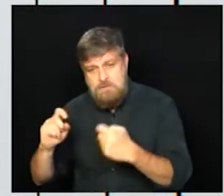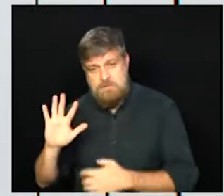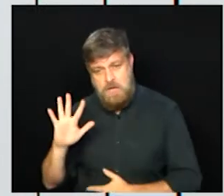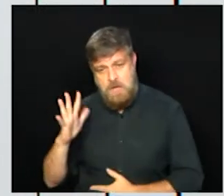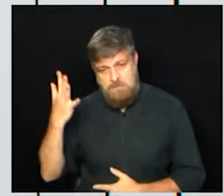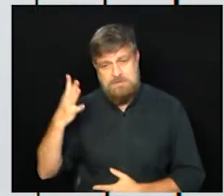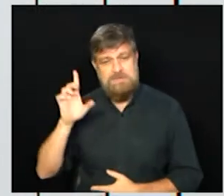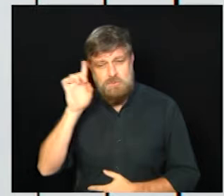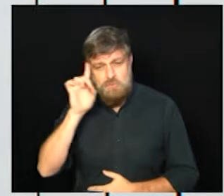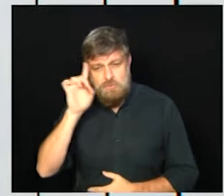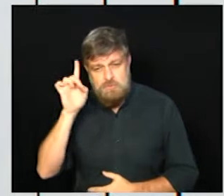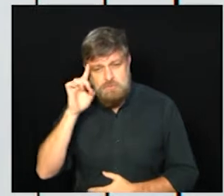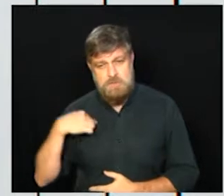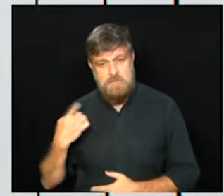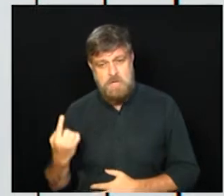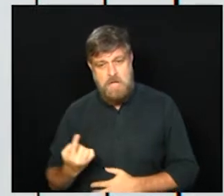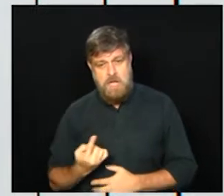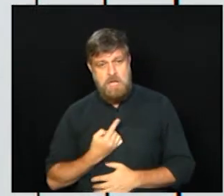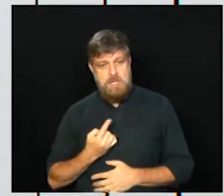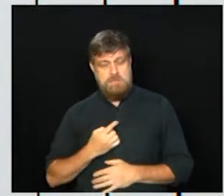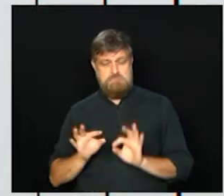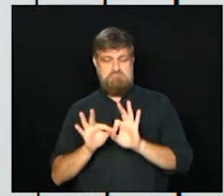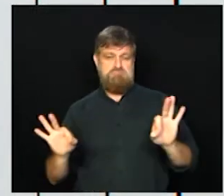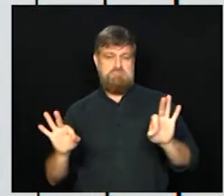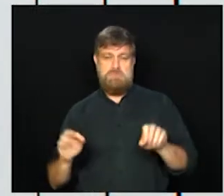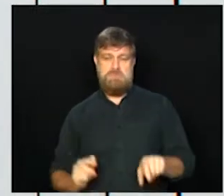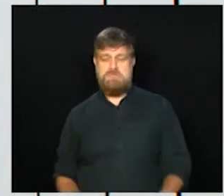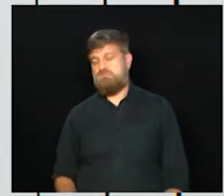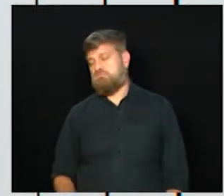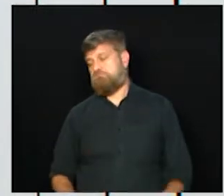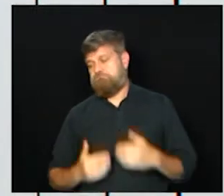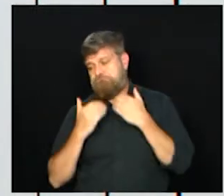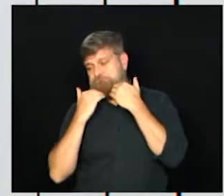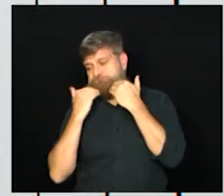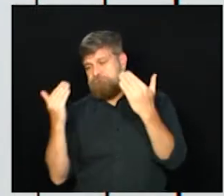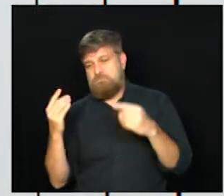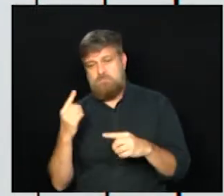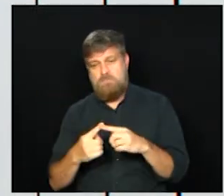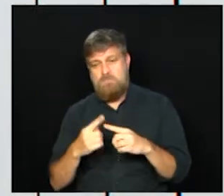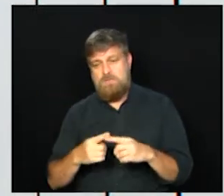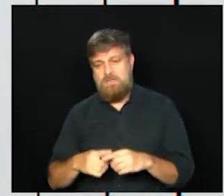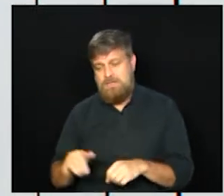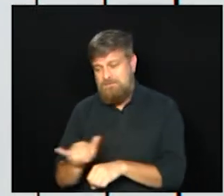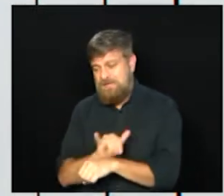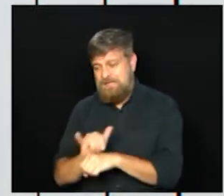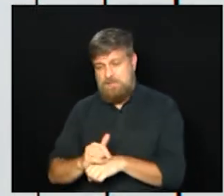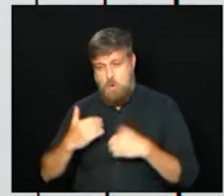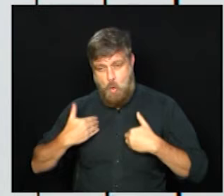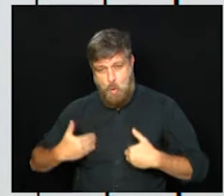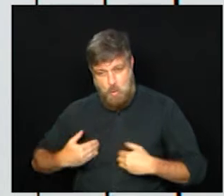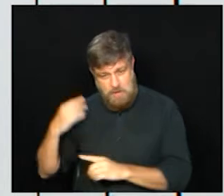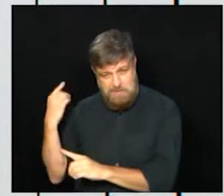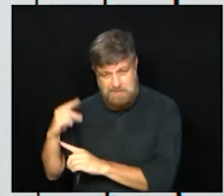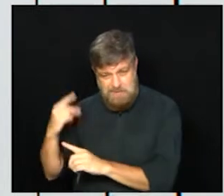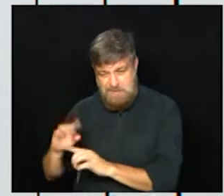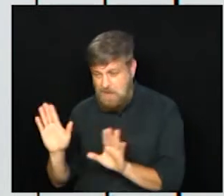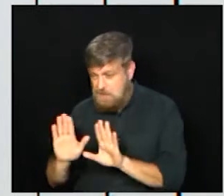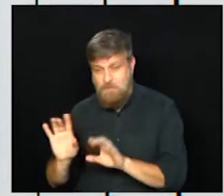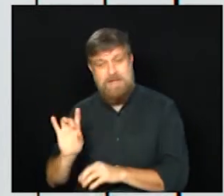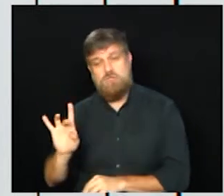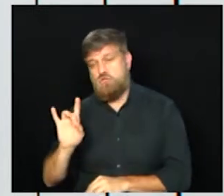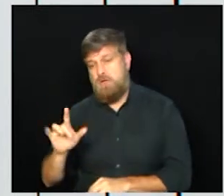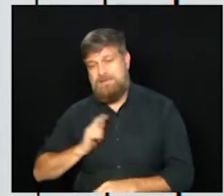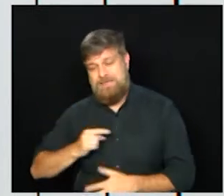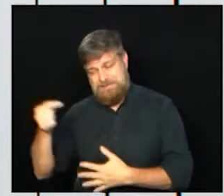dia a dia e a gente acaba simplesmente deixando passar porque não é a forma grave de agressão. Então,